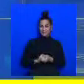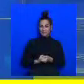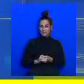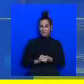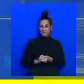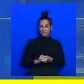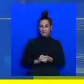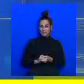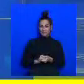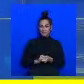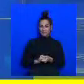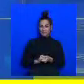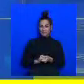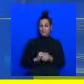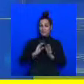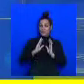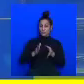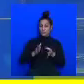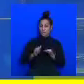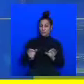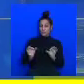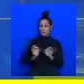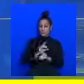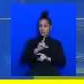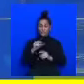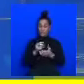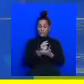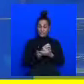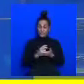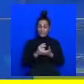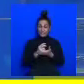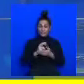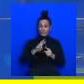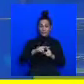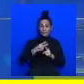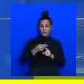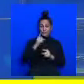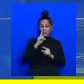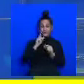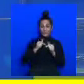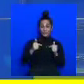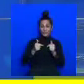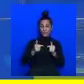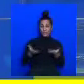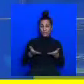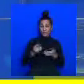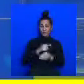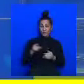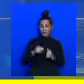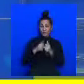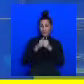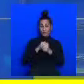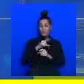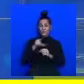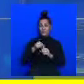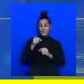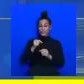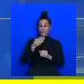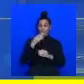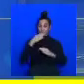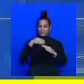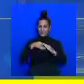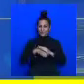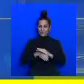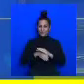15. Já realizamos os sorteios da quina, da dupla cena, do dia de sorte. Agora você conferindo o sorteio da